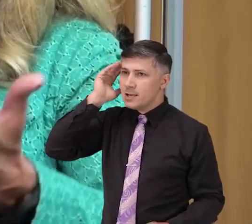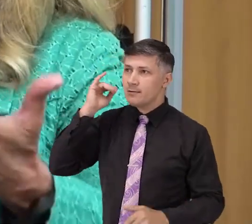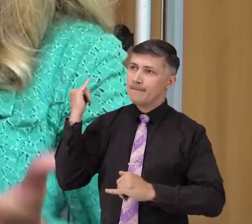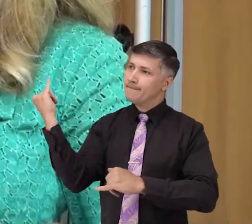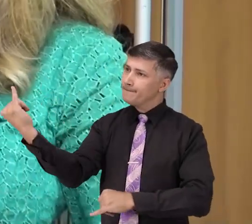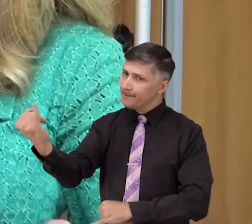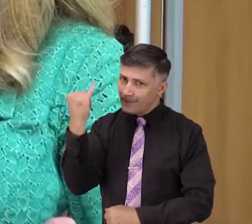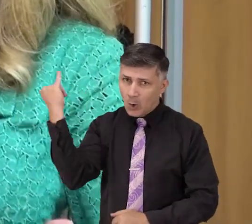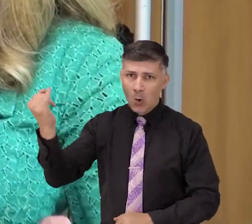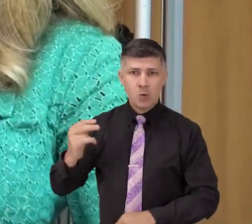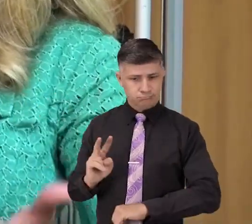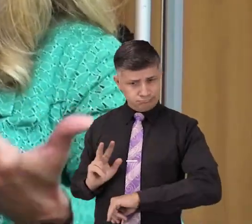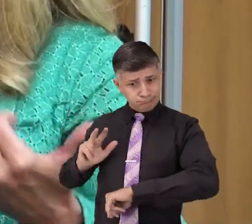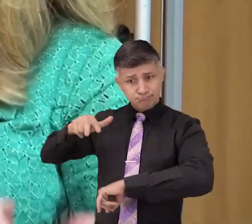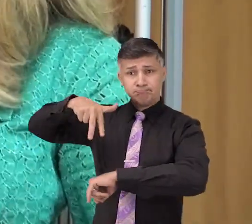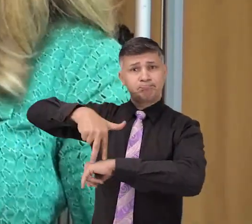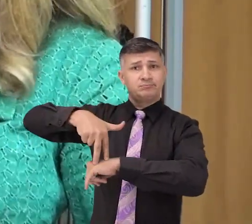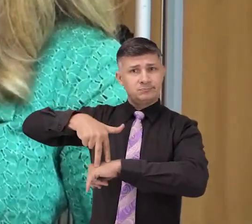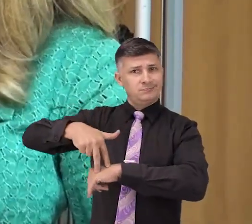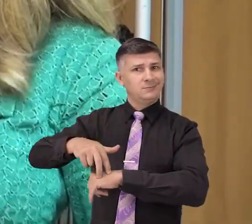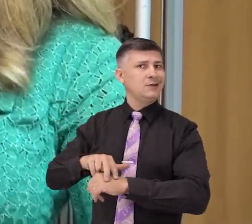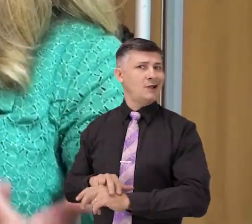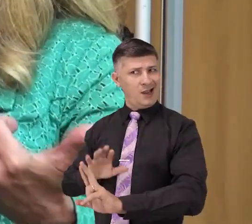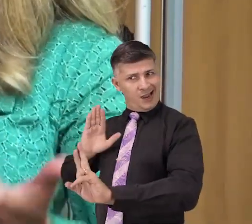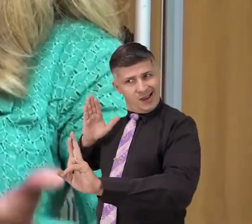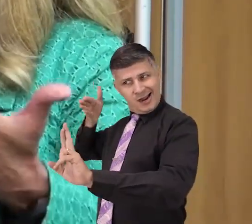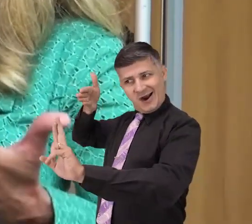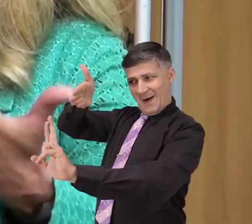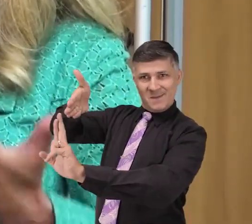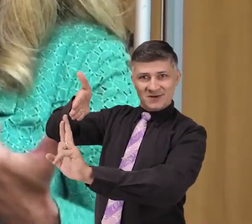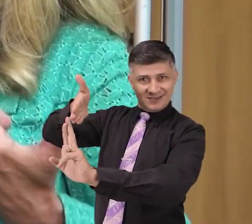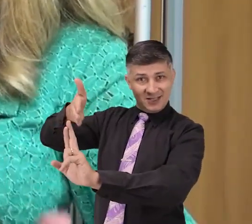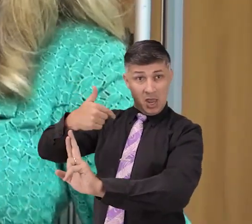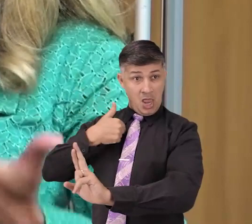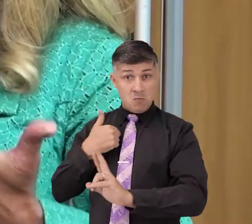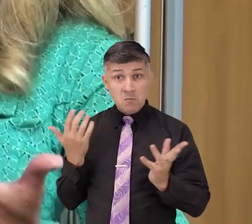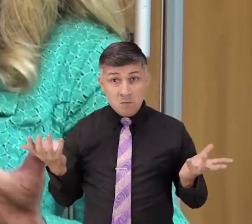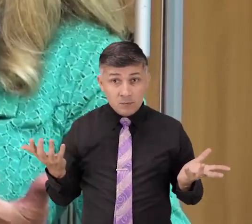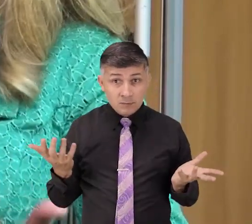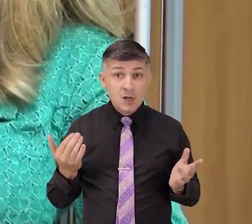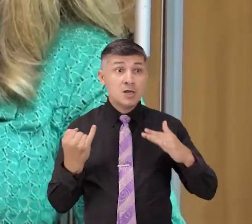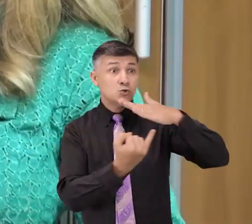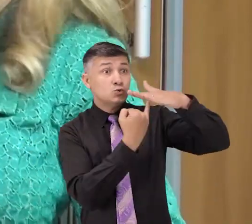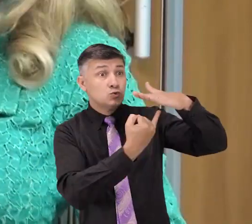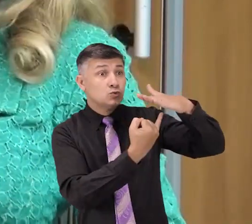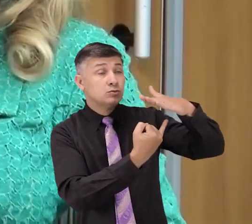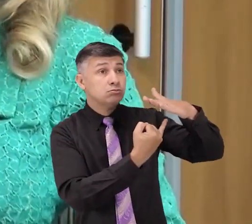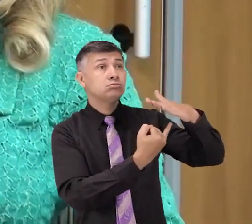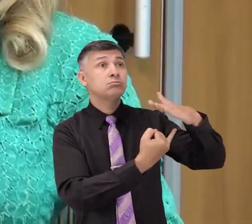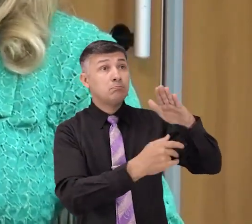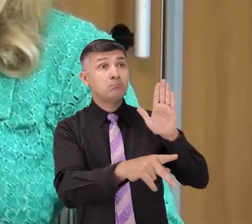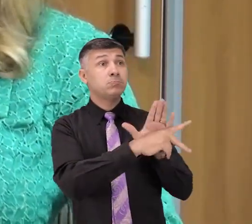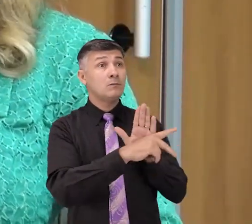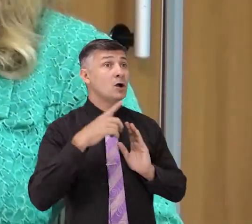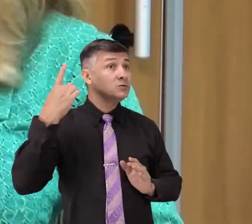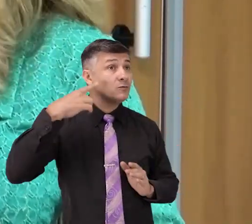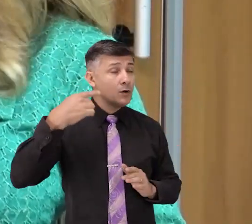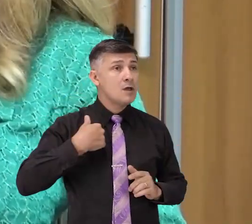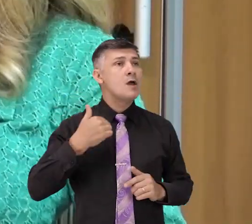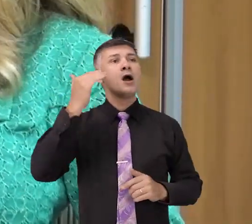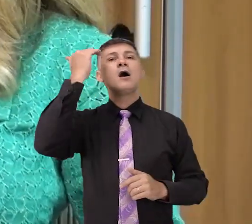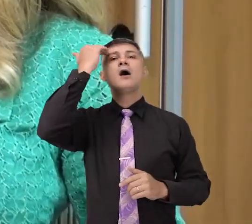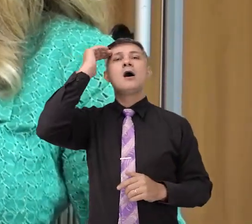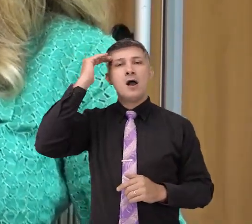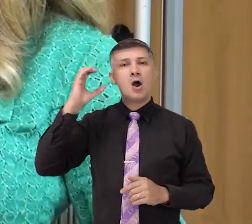entendendo a importância, né, da representação, das instituições que nos representam, e eu entendi a importância